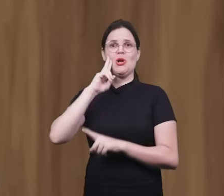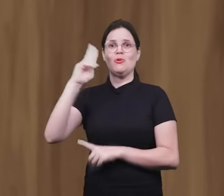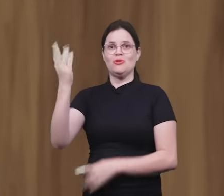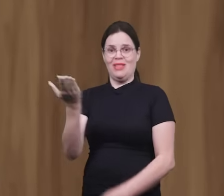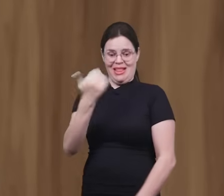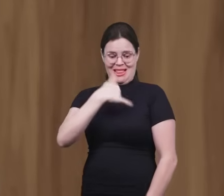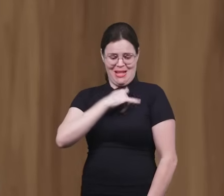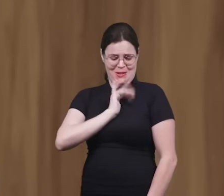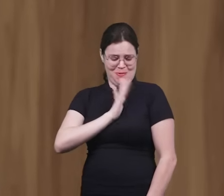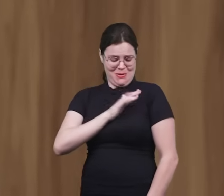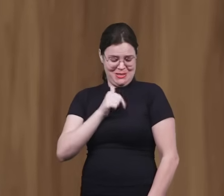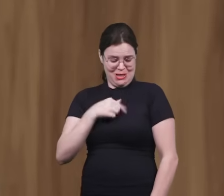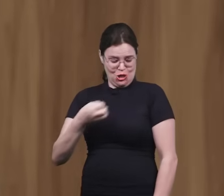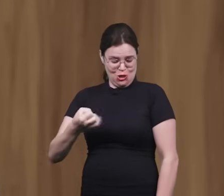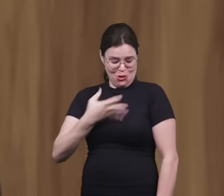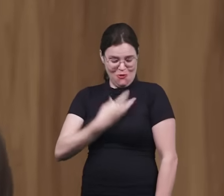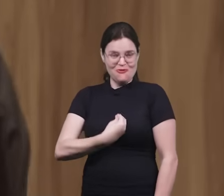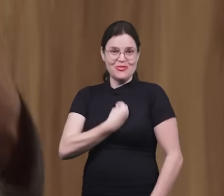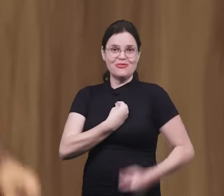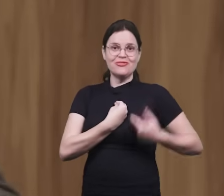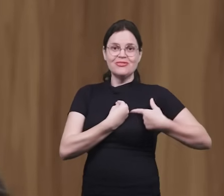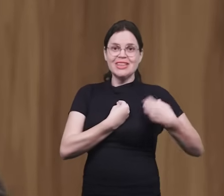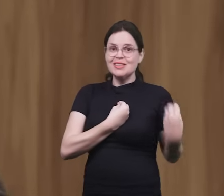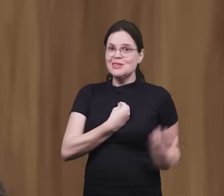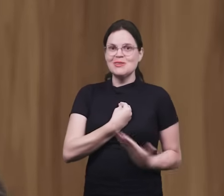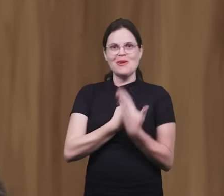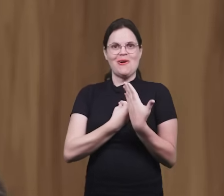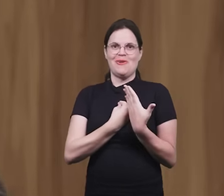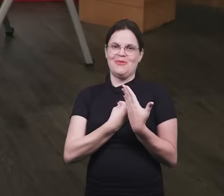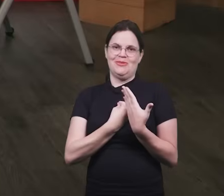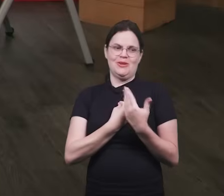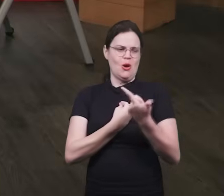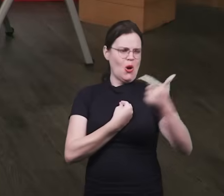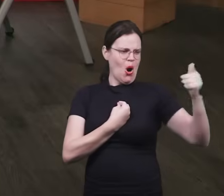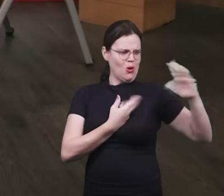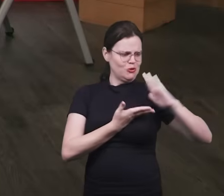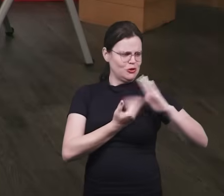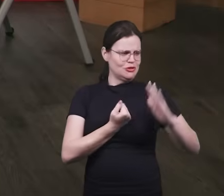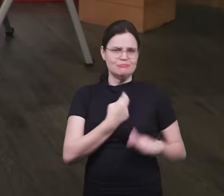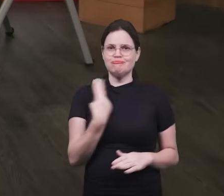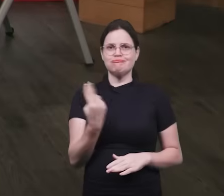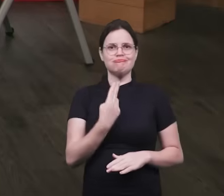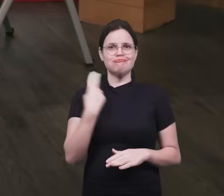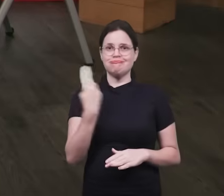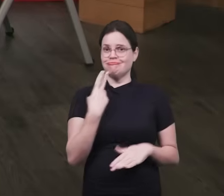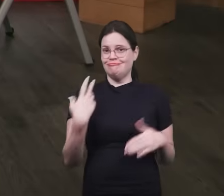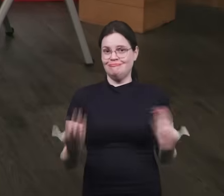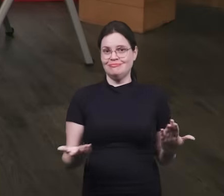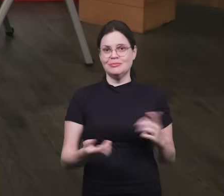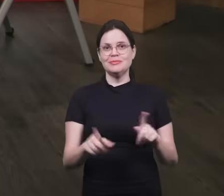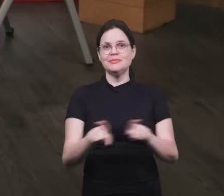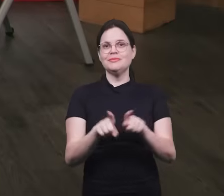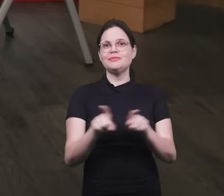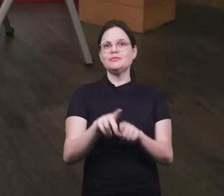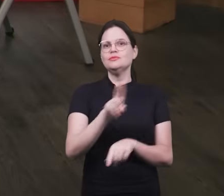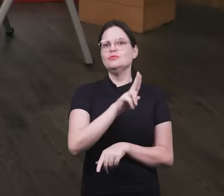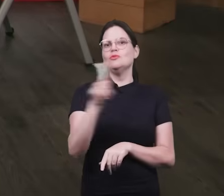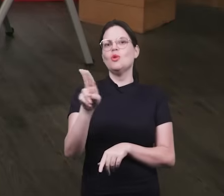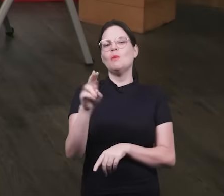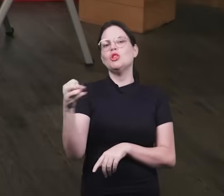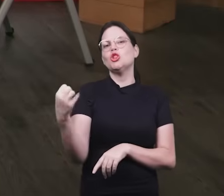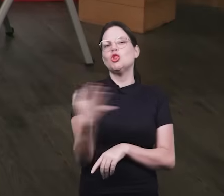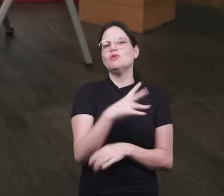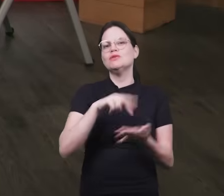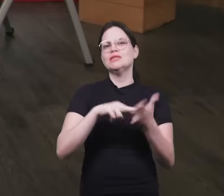Glória a Deus. Uma vida nova nasceu em nós. Glória a Jesus. E o novo nome também fala de uma nova